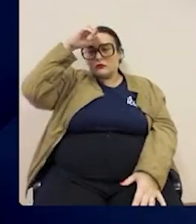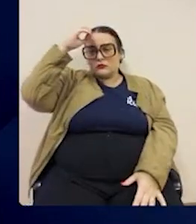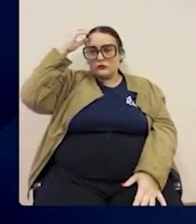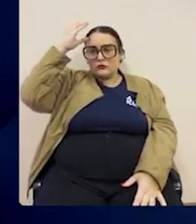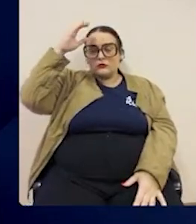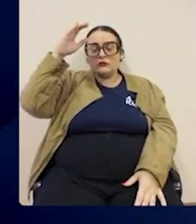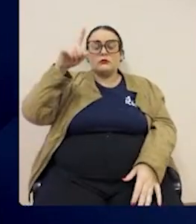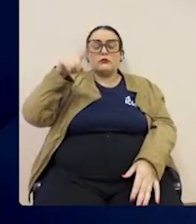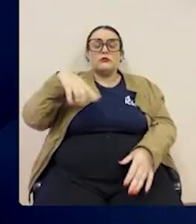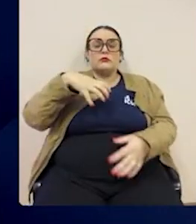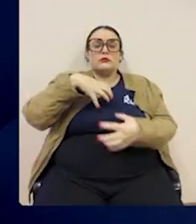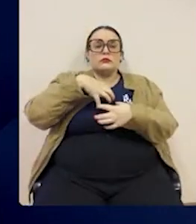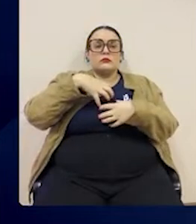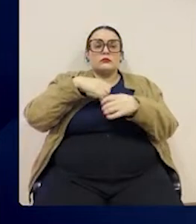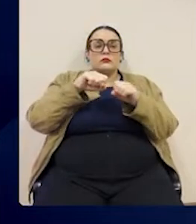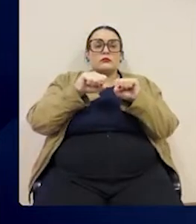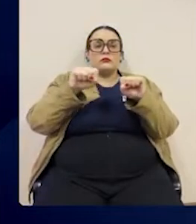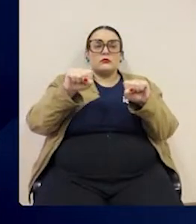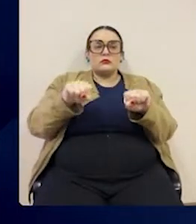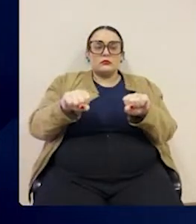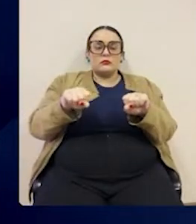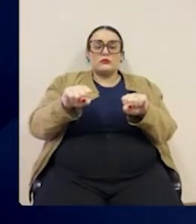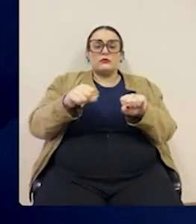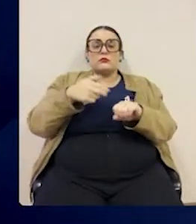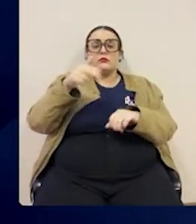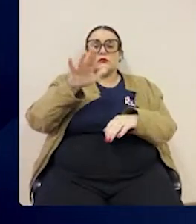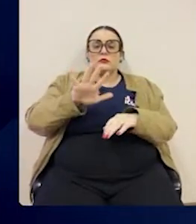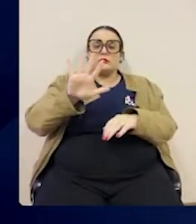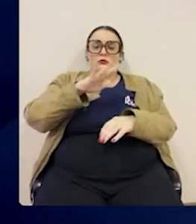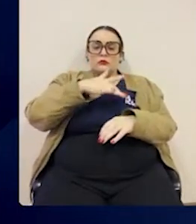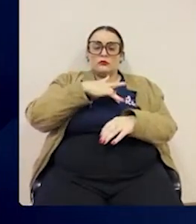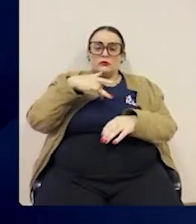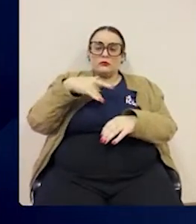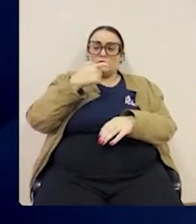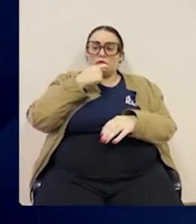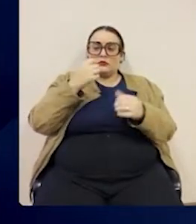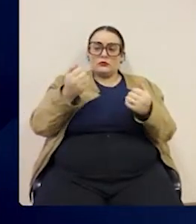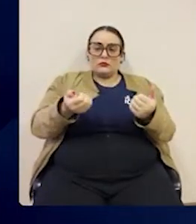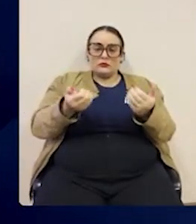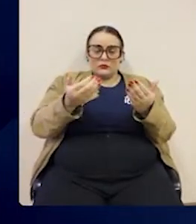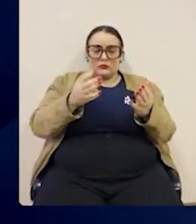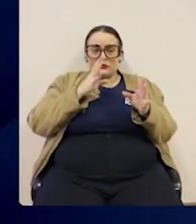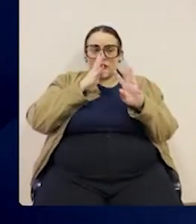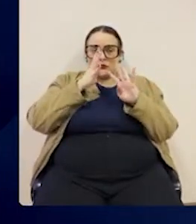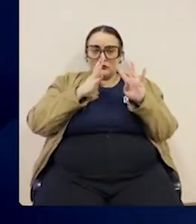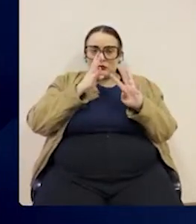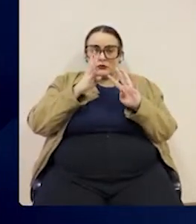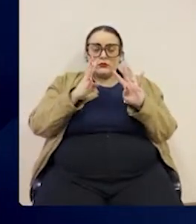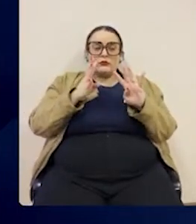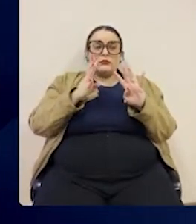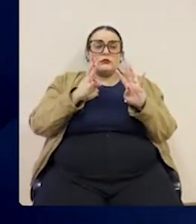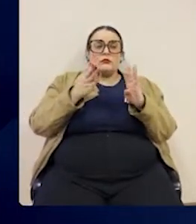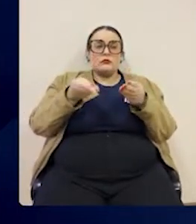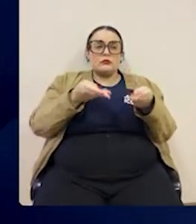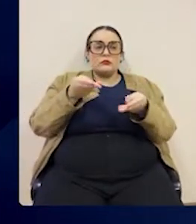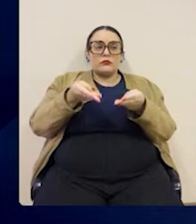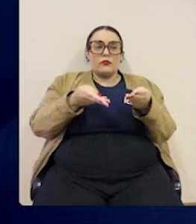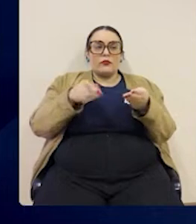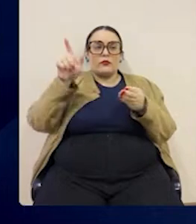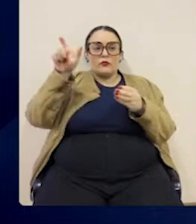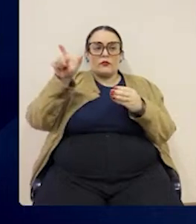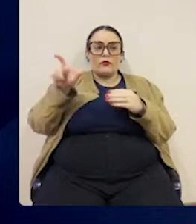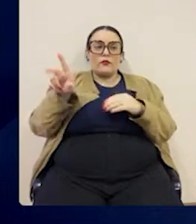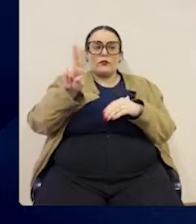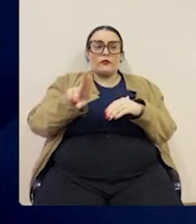o Sistema Nacional de Saúde inglês oferta as intervenções fisioterapêuticas para usuários com doença